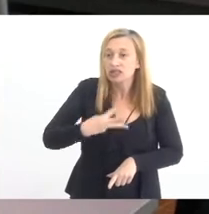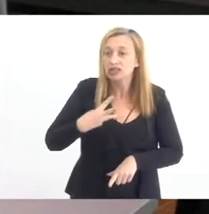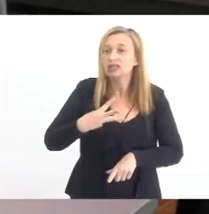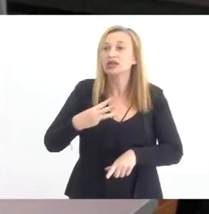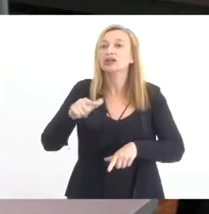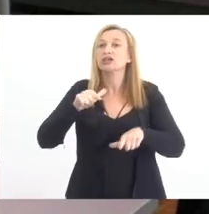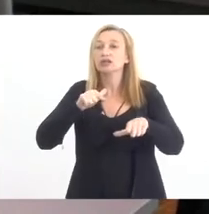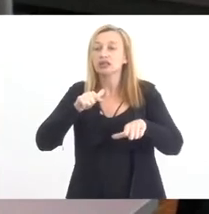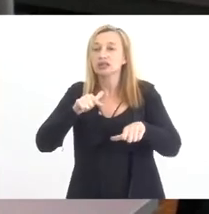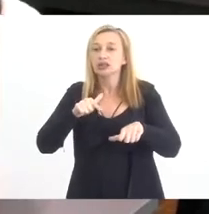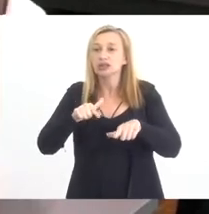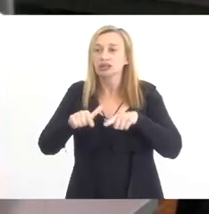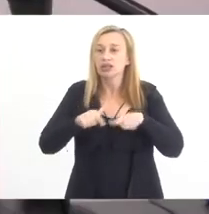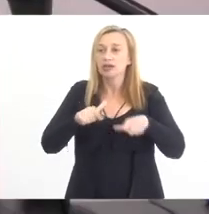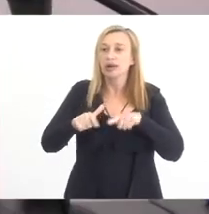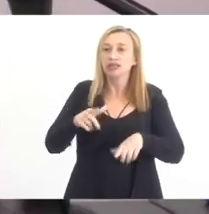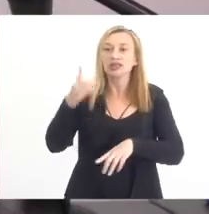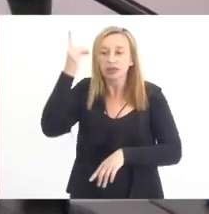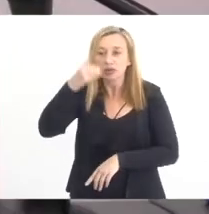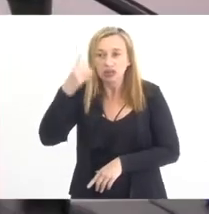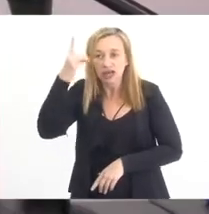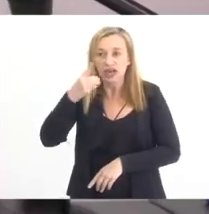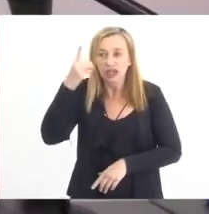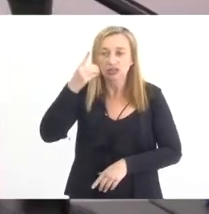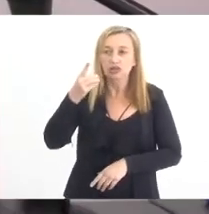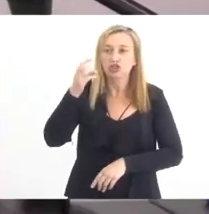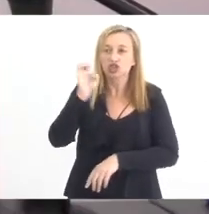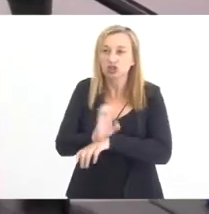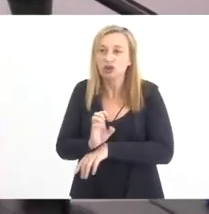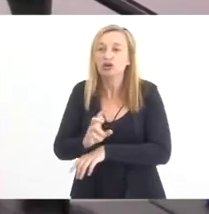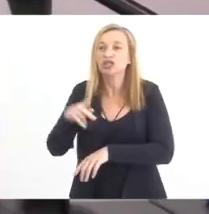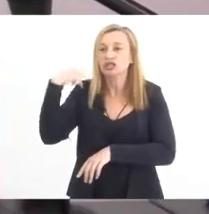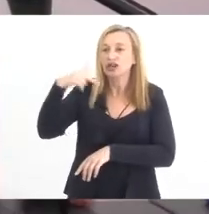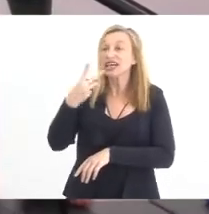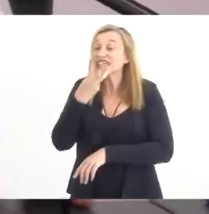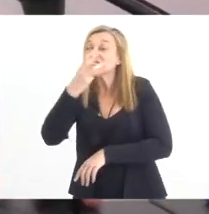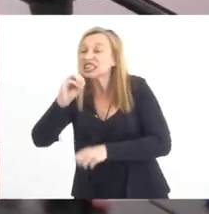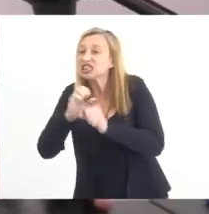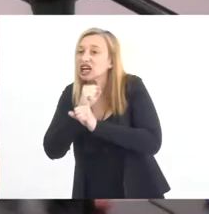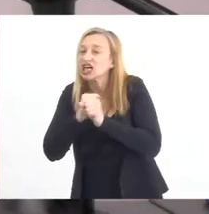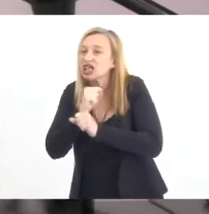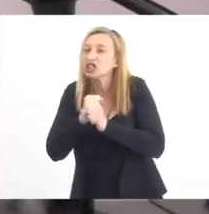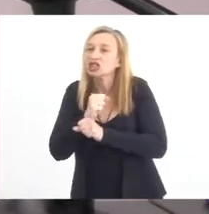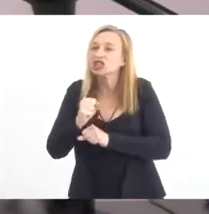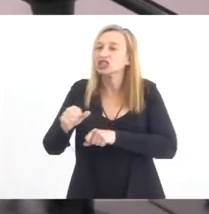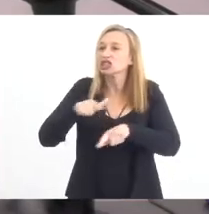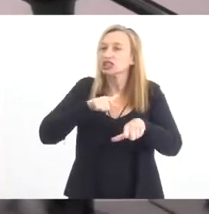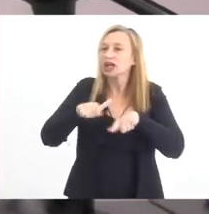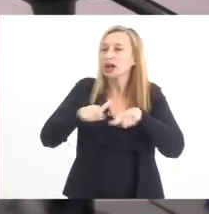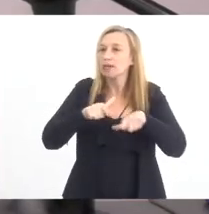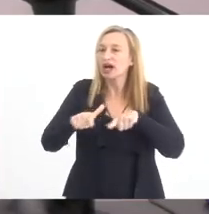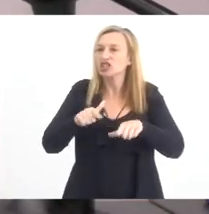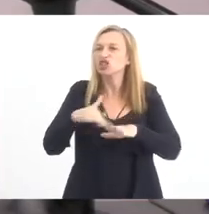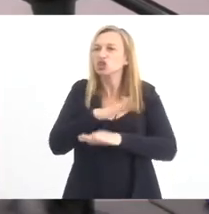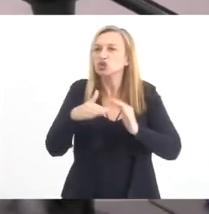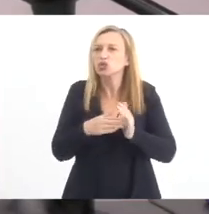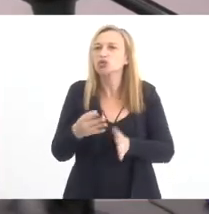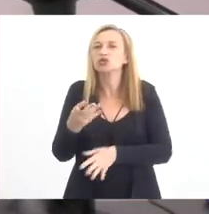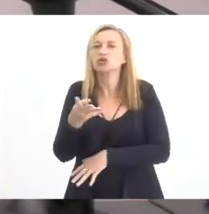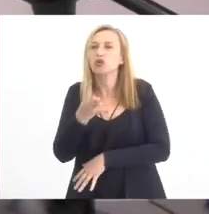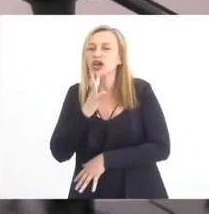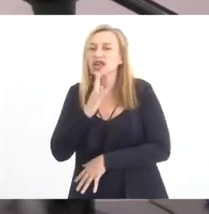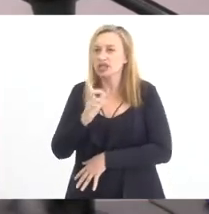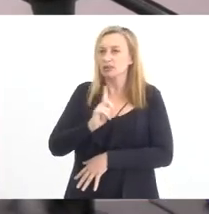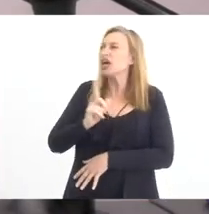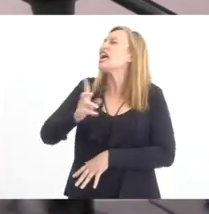terceiro mandato de deputado estadual, quarto de mandato de vereadora. Eu tenho quase que 30 anos de vida pública e todo mundo me conhece na Zona Oeste. Quem